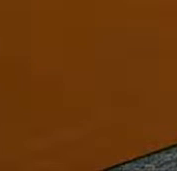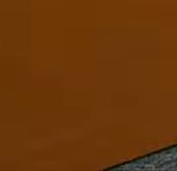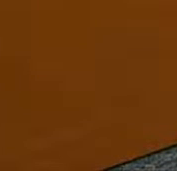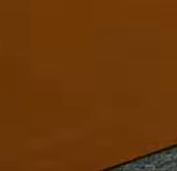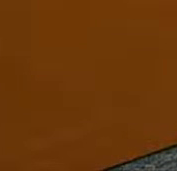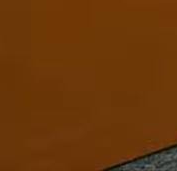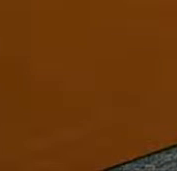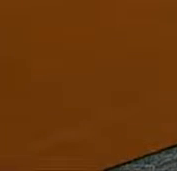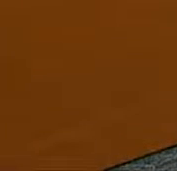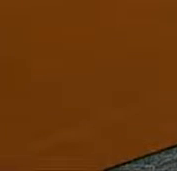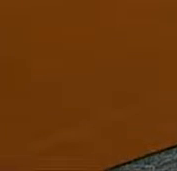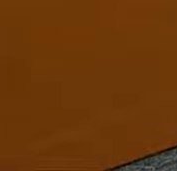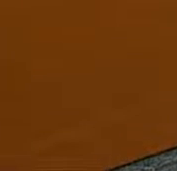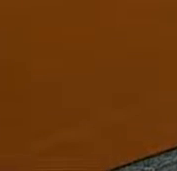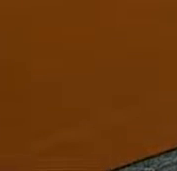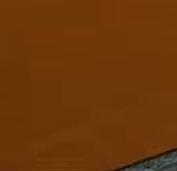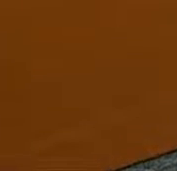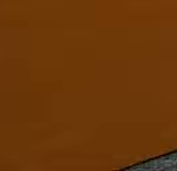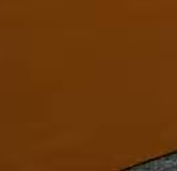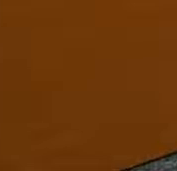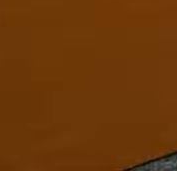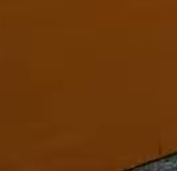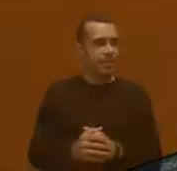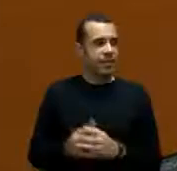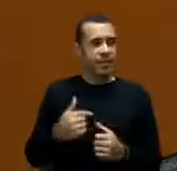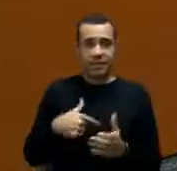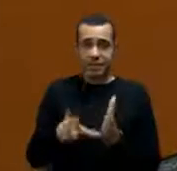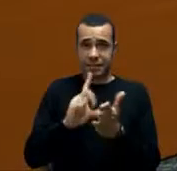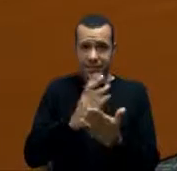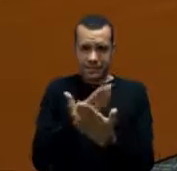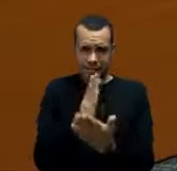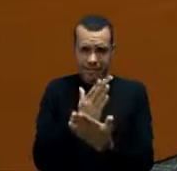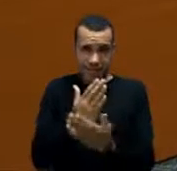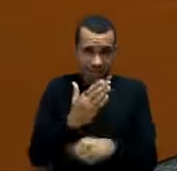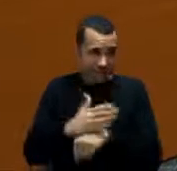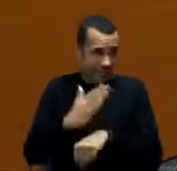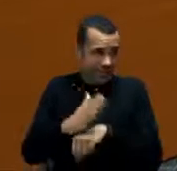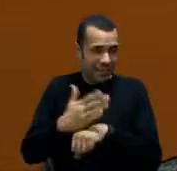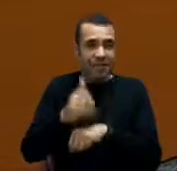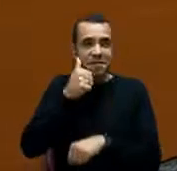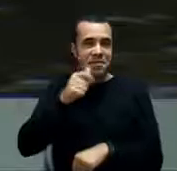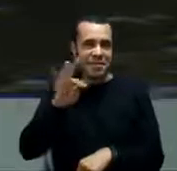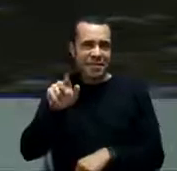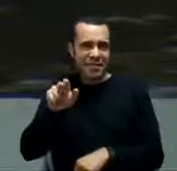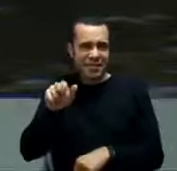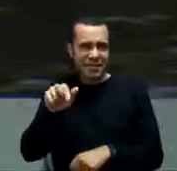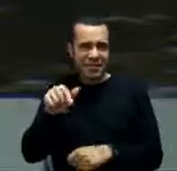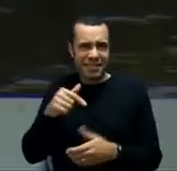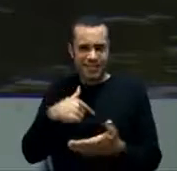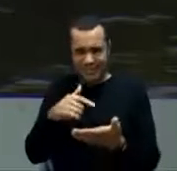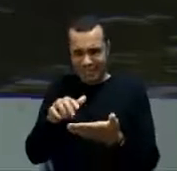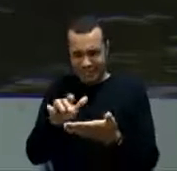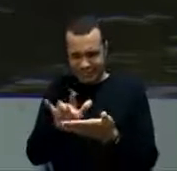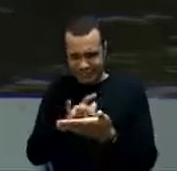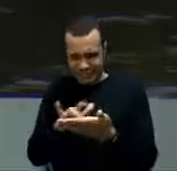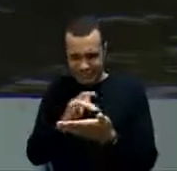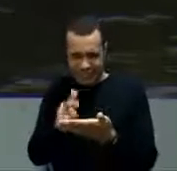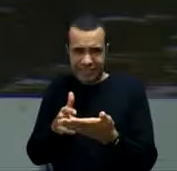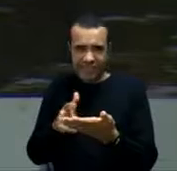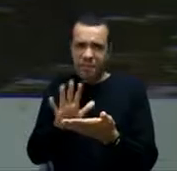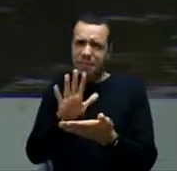Boa noite a todos. Eu tinha preparado um texto com a minha irmã no celular, mas acho que eu vou falar agora,